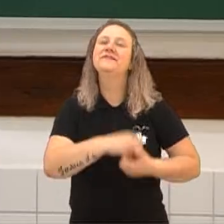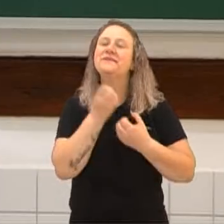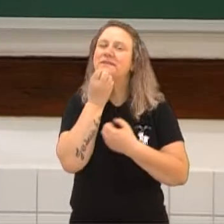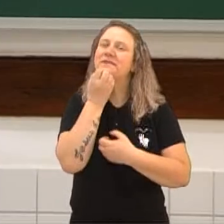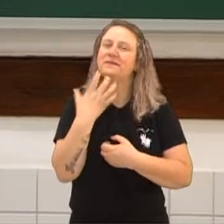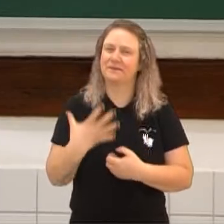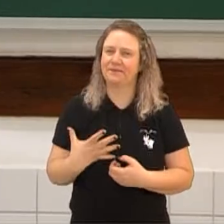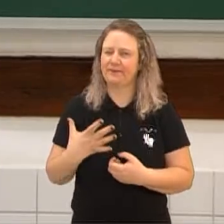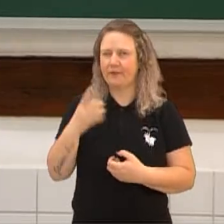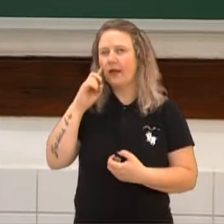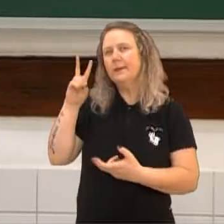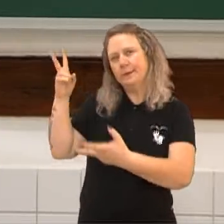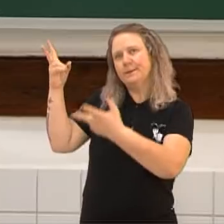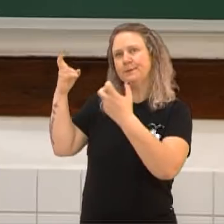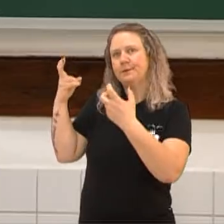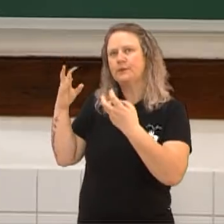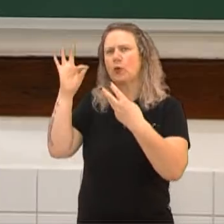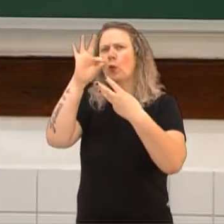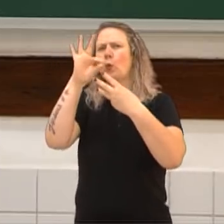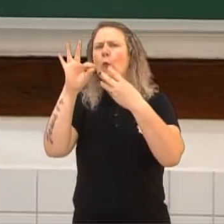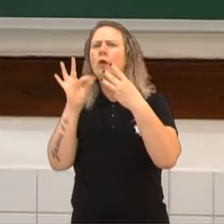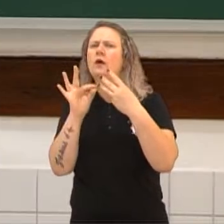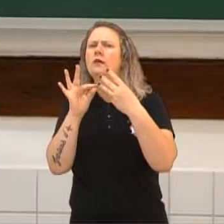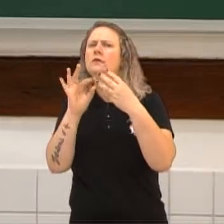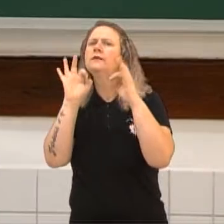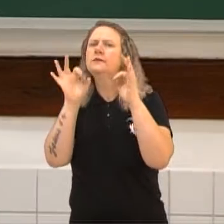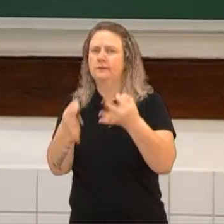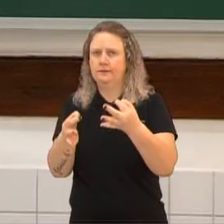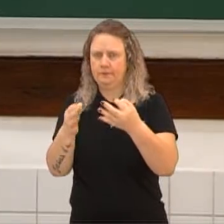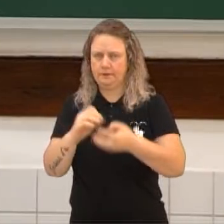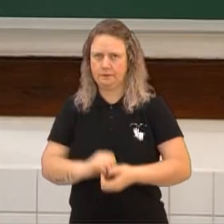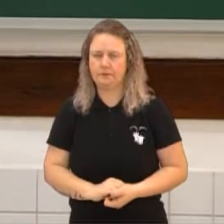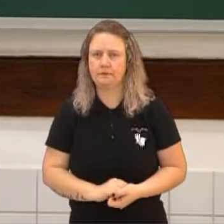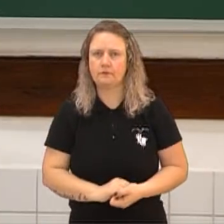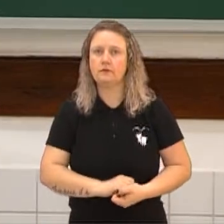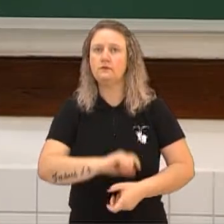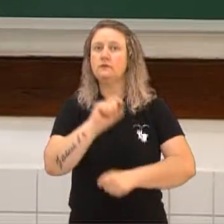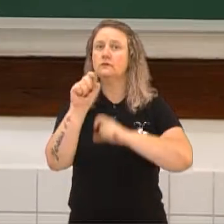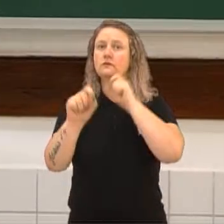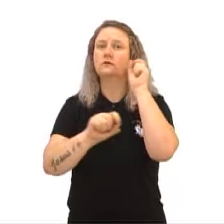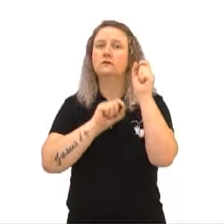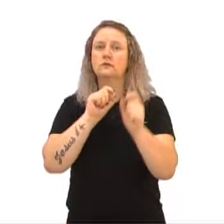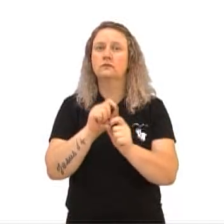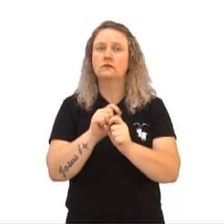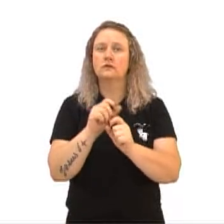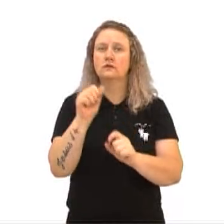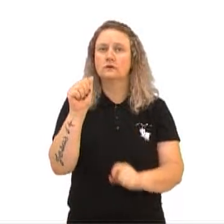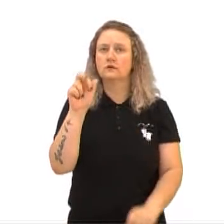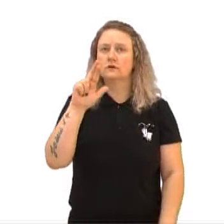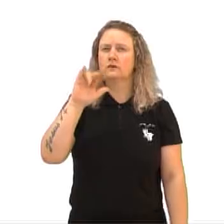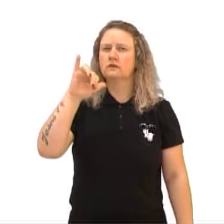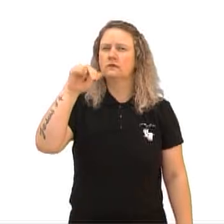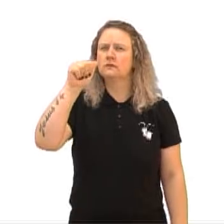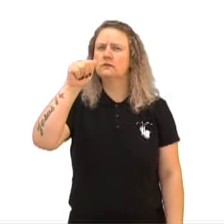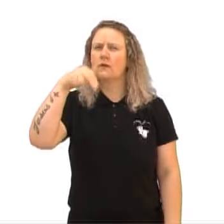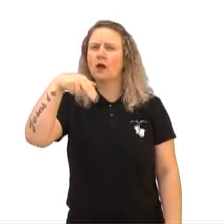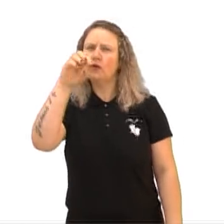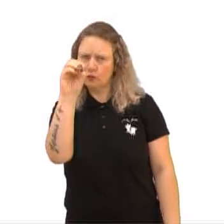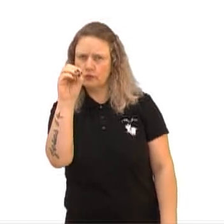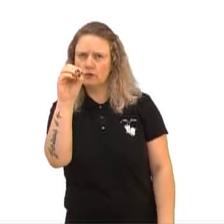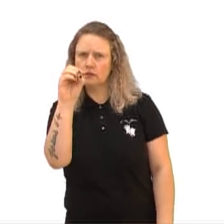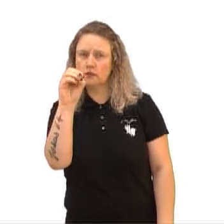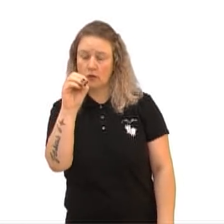Muito bem, pessoal. Então vamos voltar aqui com a alternativa correta. Então, o que o Ariano Suassuna ele foi um dos criadores do